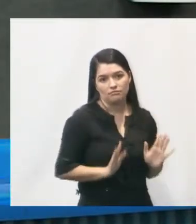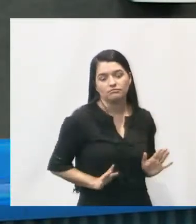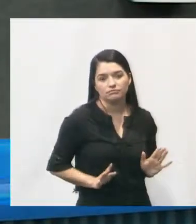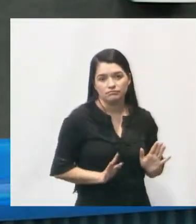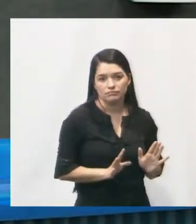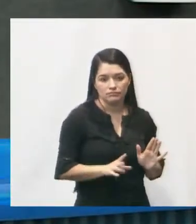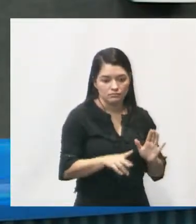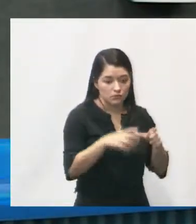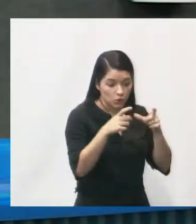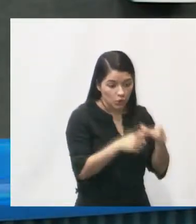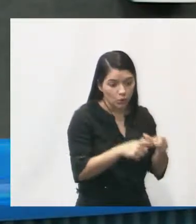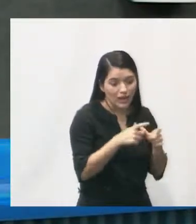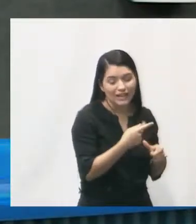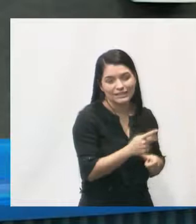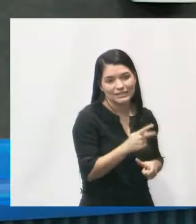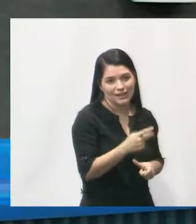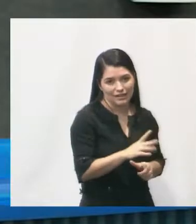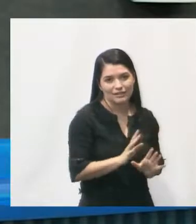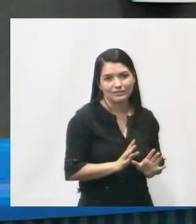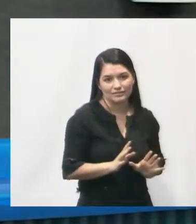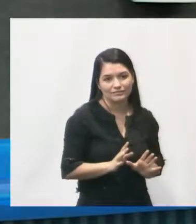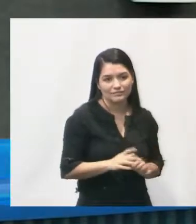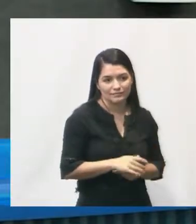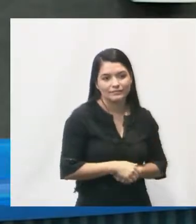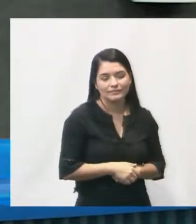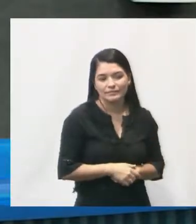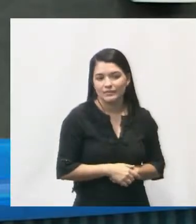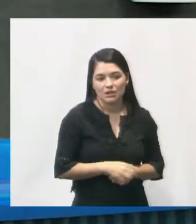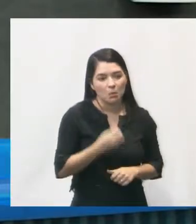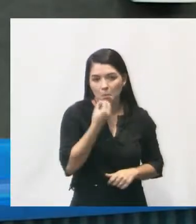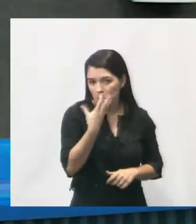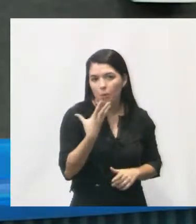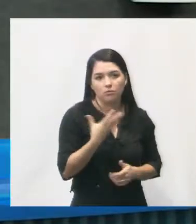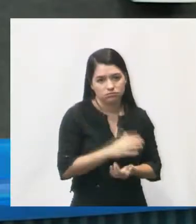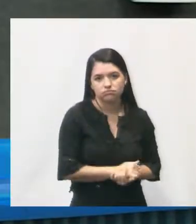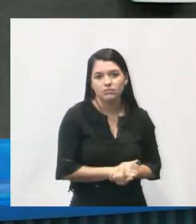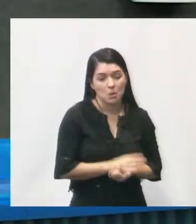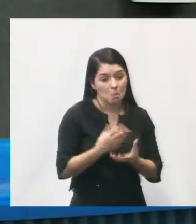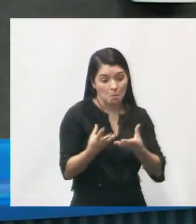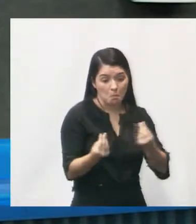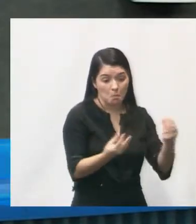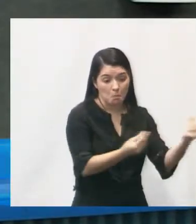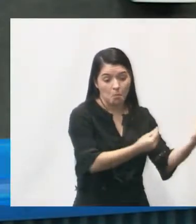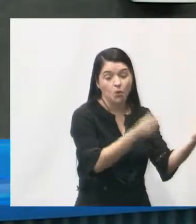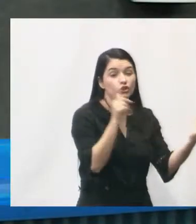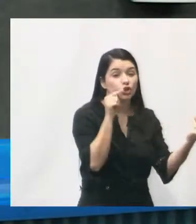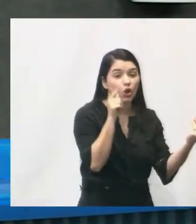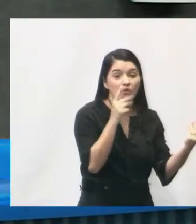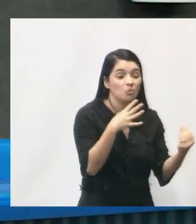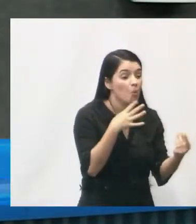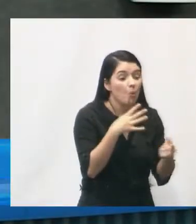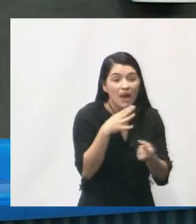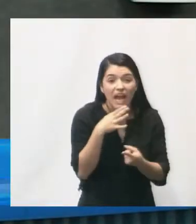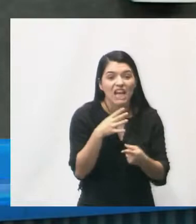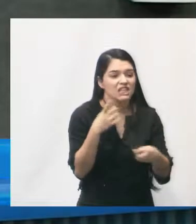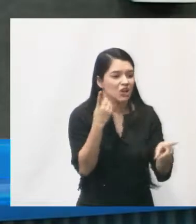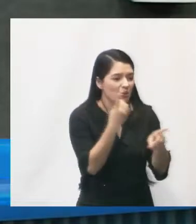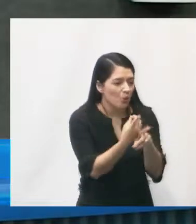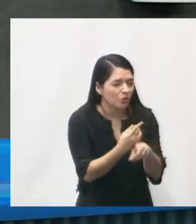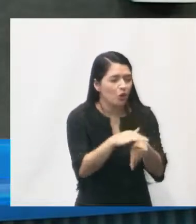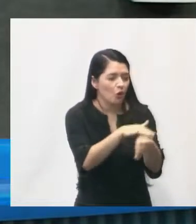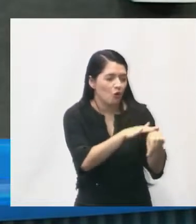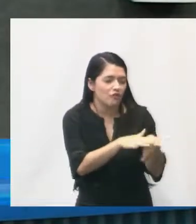região da nossa comunidade, da Grande Goiabeira. Isso que foi bacana. E muitos comerciantes nem se conhecem. Ali passaram a se conhecer, trocar ideia,